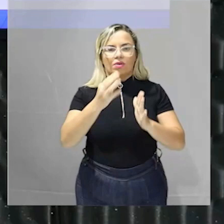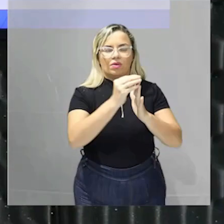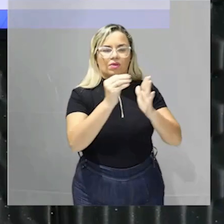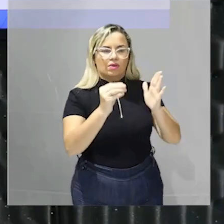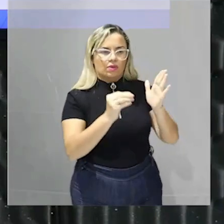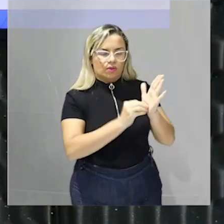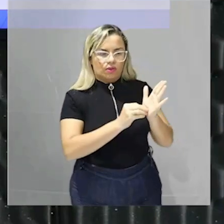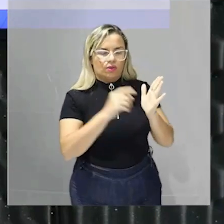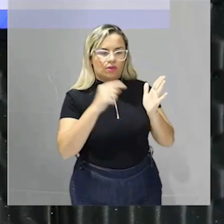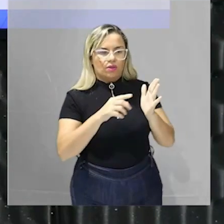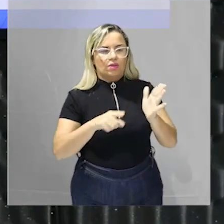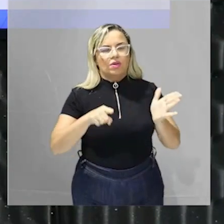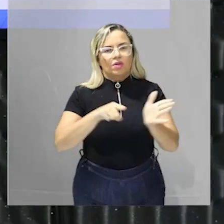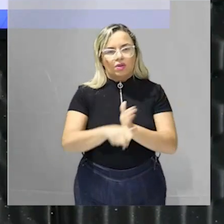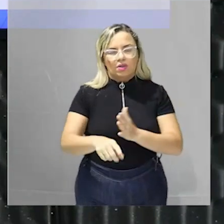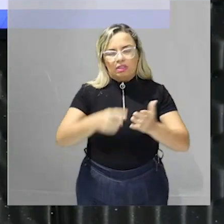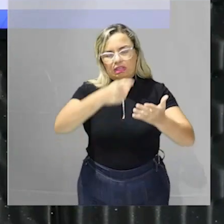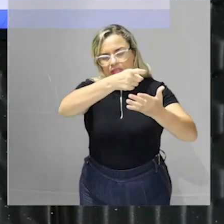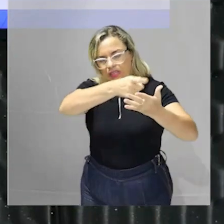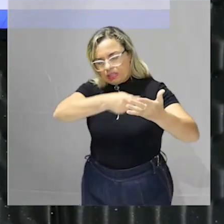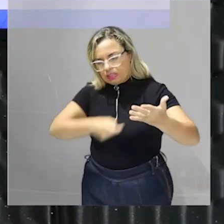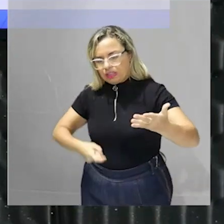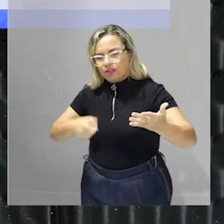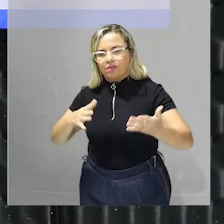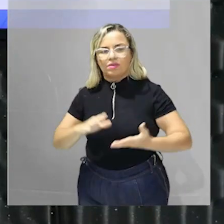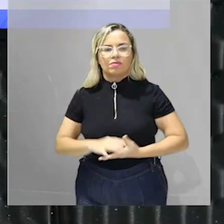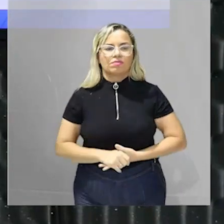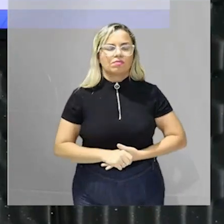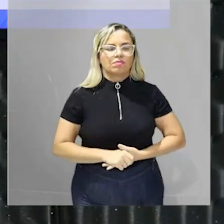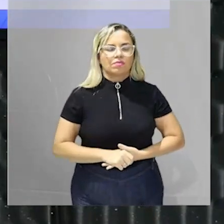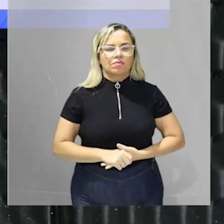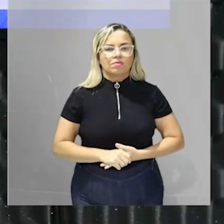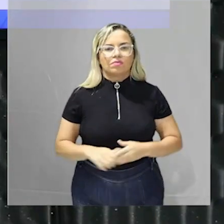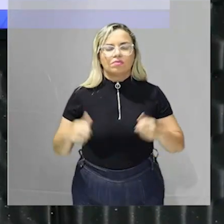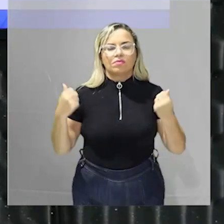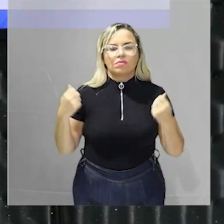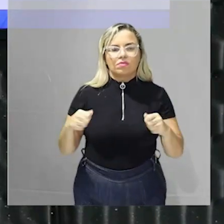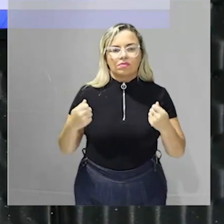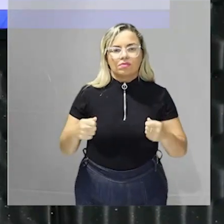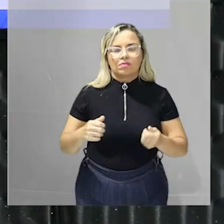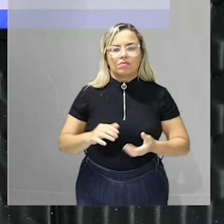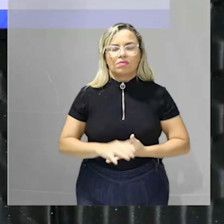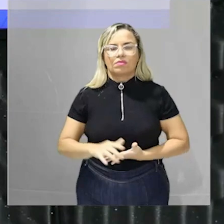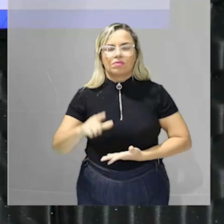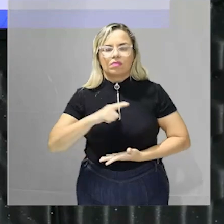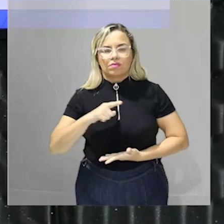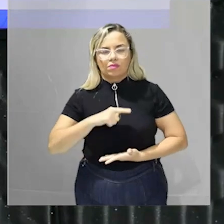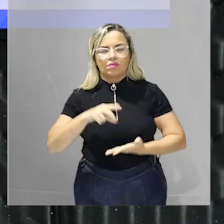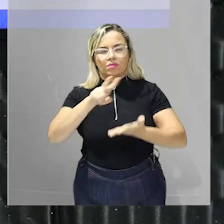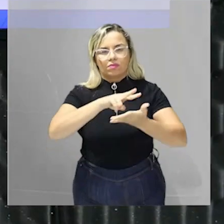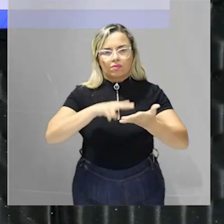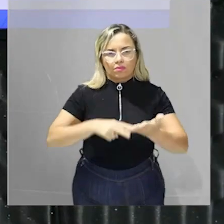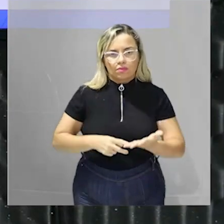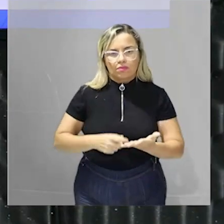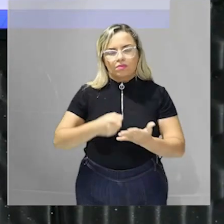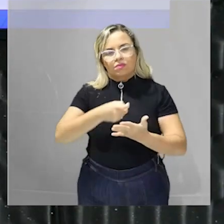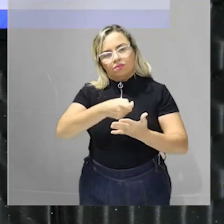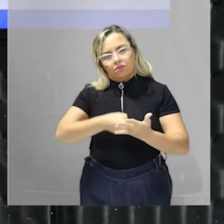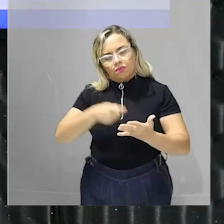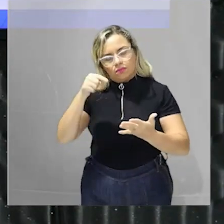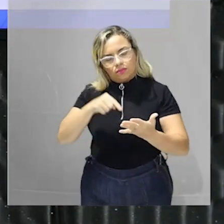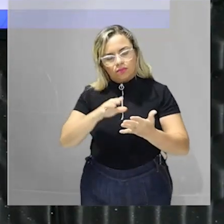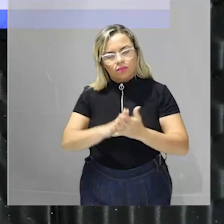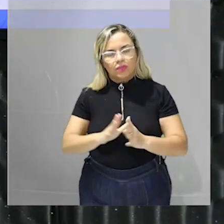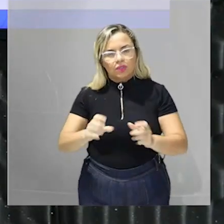numa questão que nós fizemos bem extensa também, tá? Então, eu preciso ter uma leitura do texto para poder